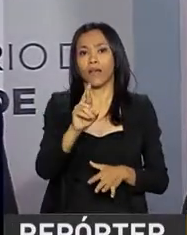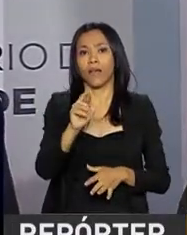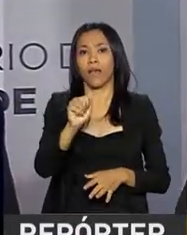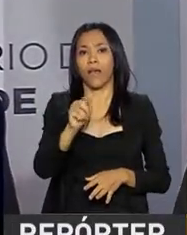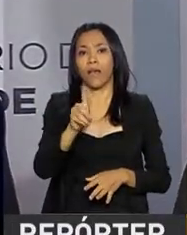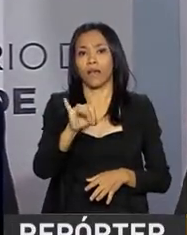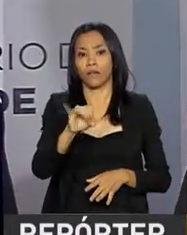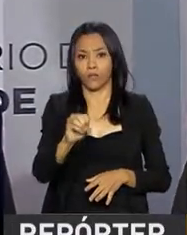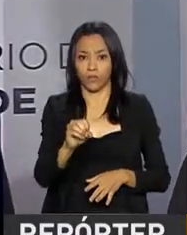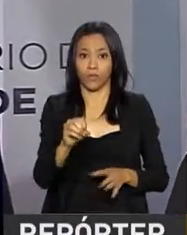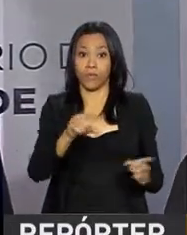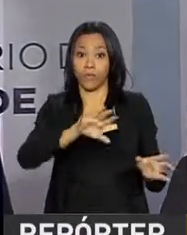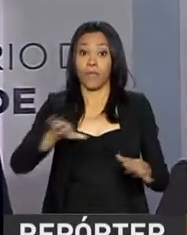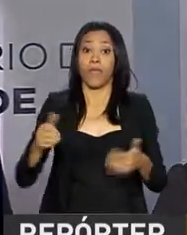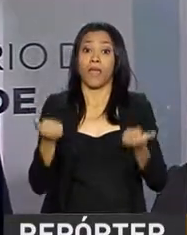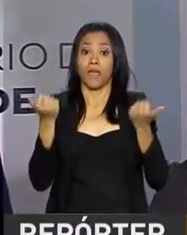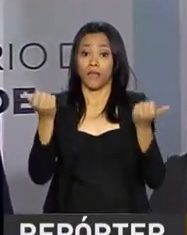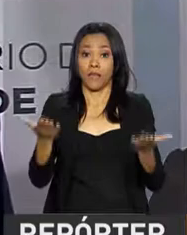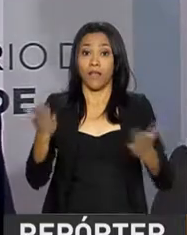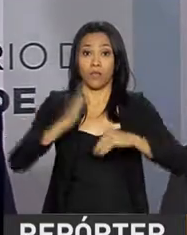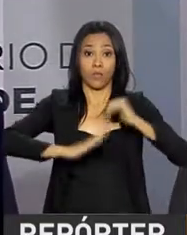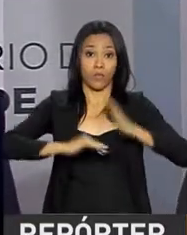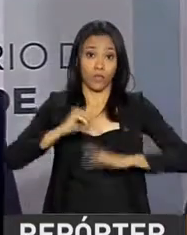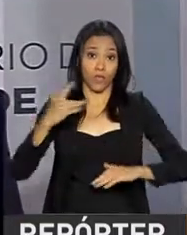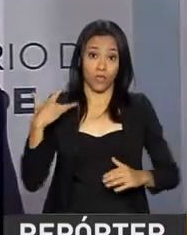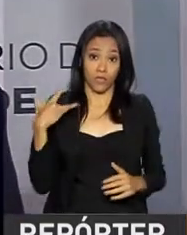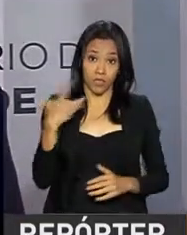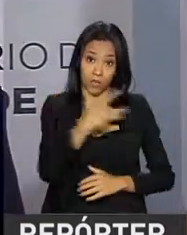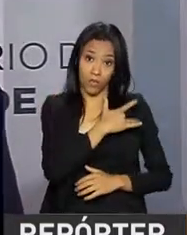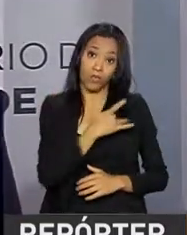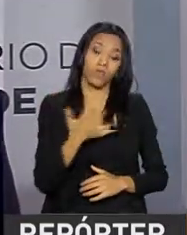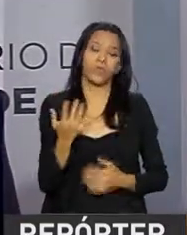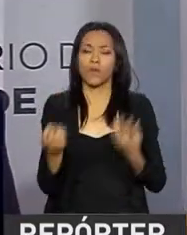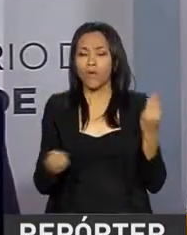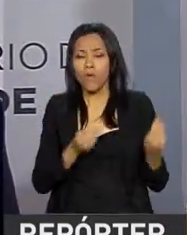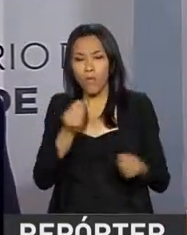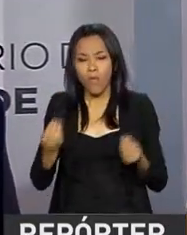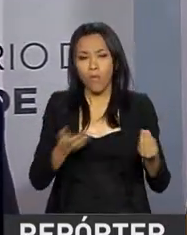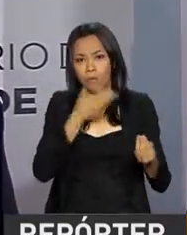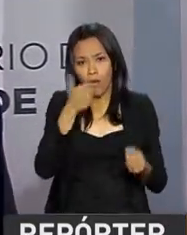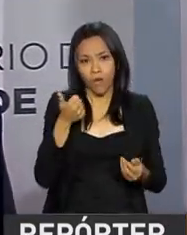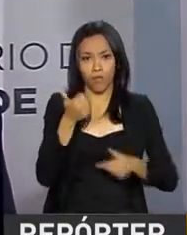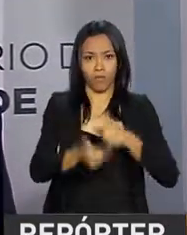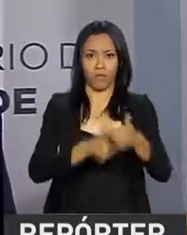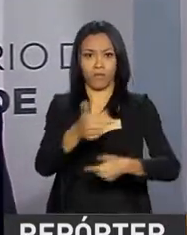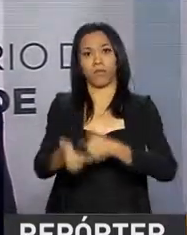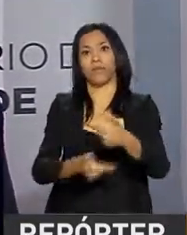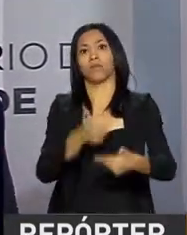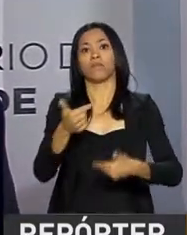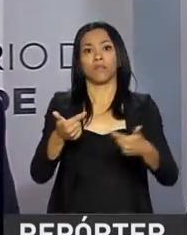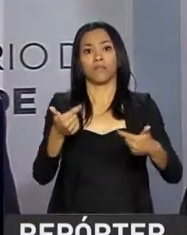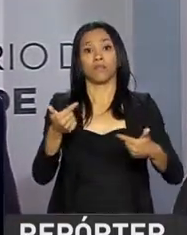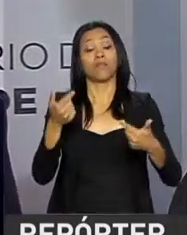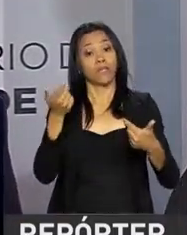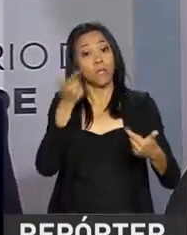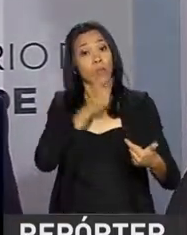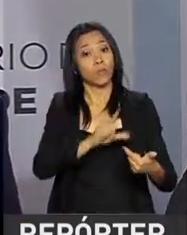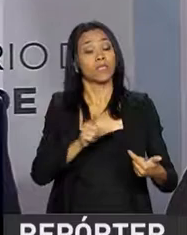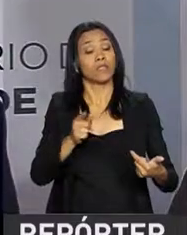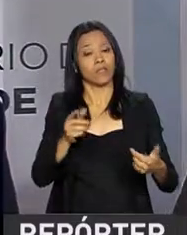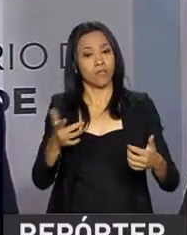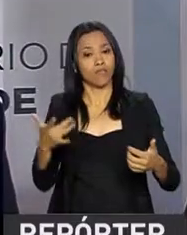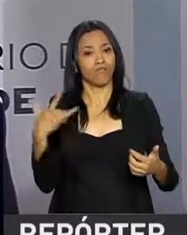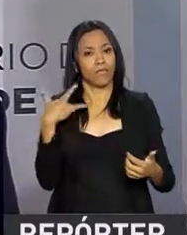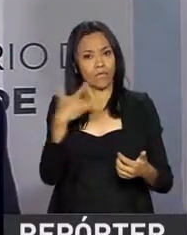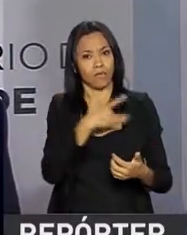missão é dar aos profissionais de saúde as melhores condições de instalações, equipamentos e insumos para que produzam saúde de